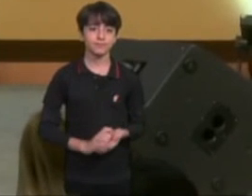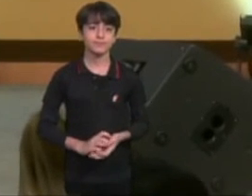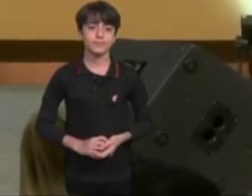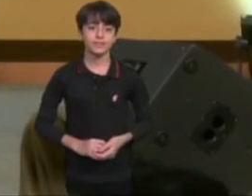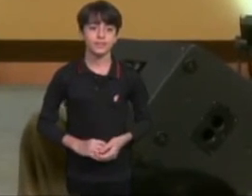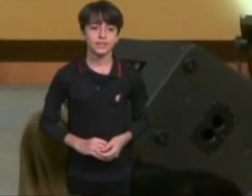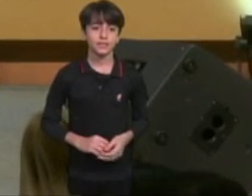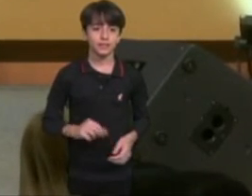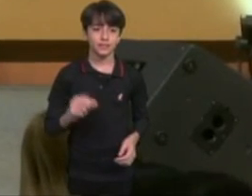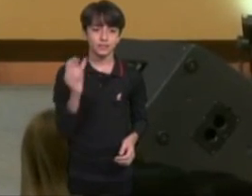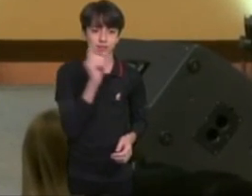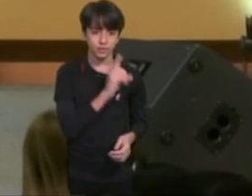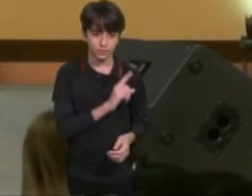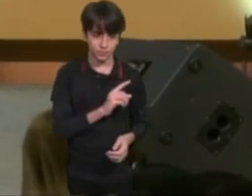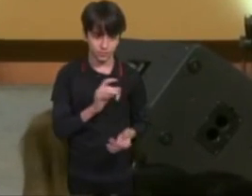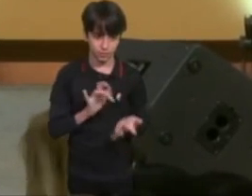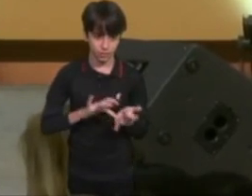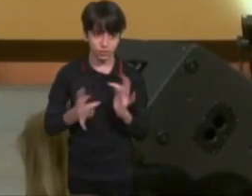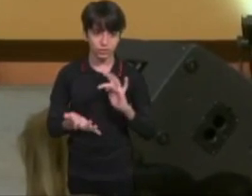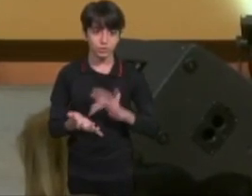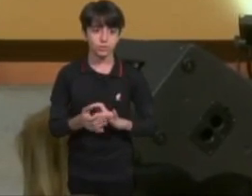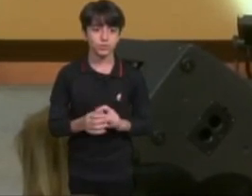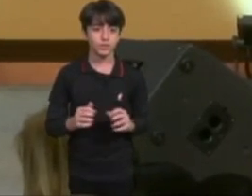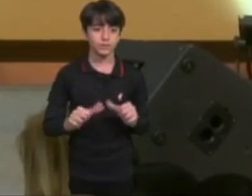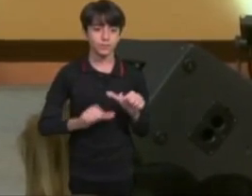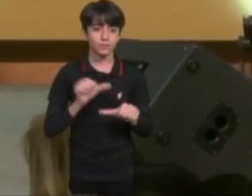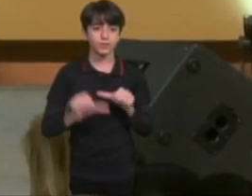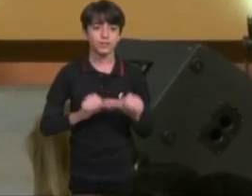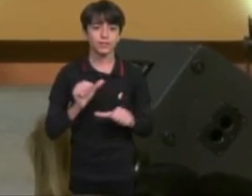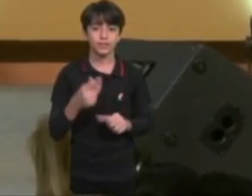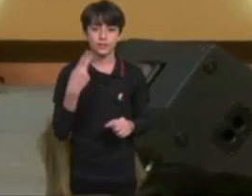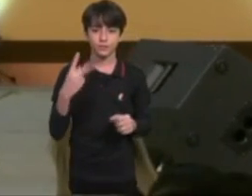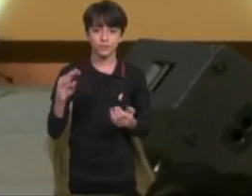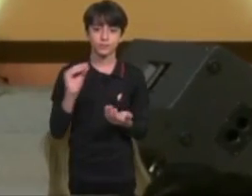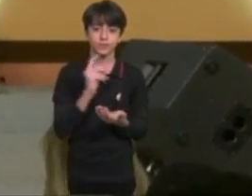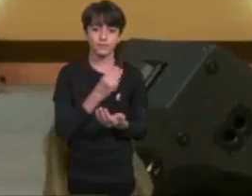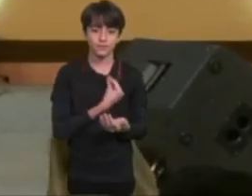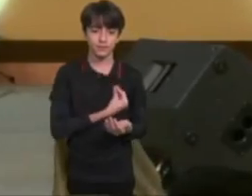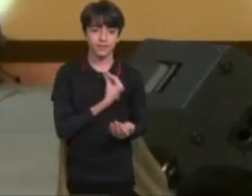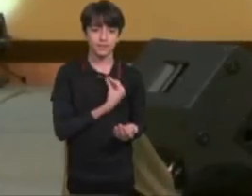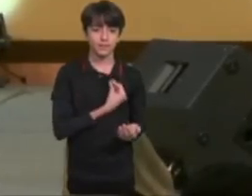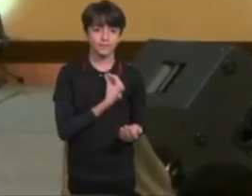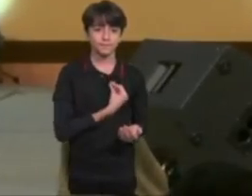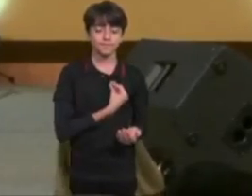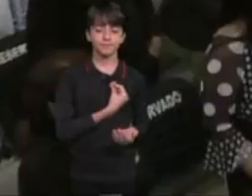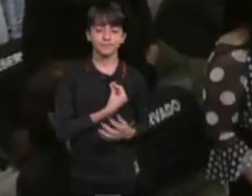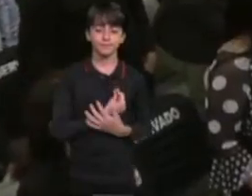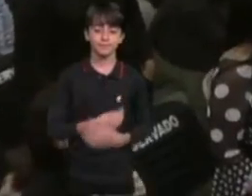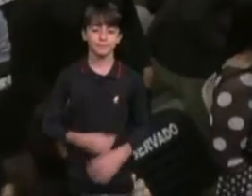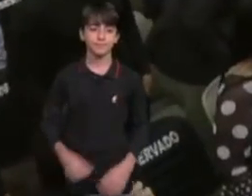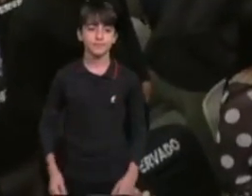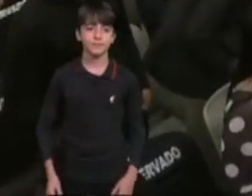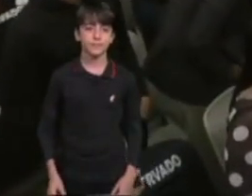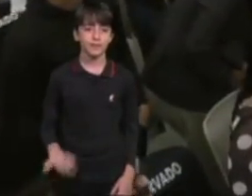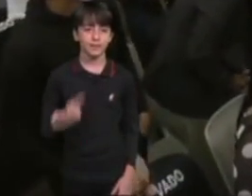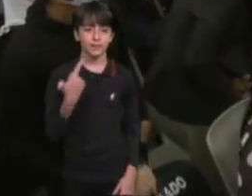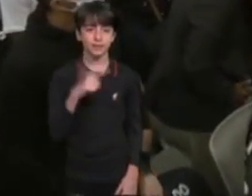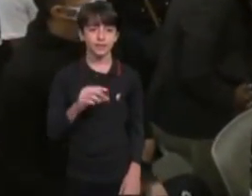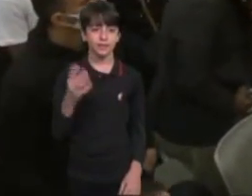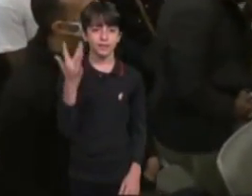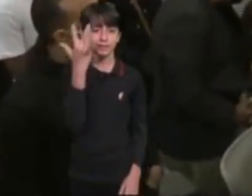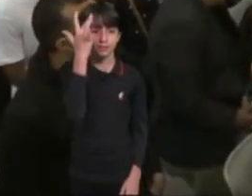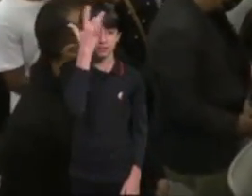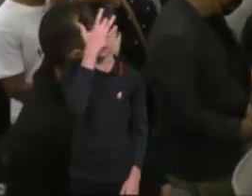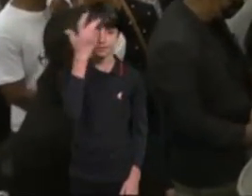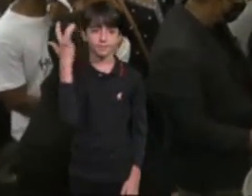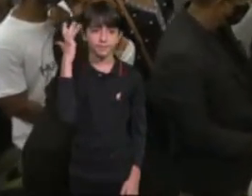ele quer mudar a sua vida e tem mais gente aí e até ai